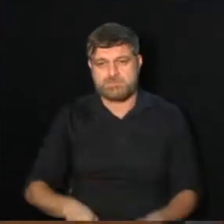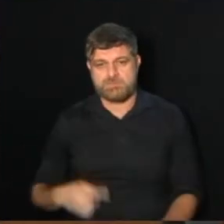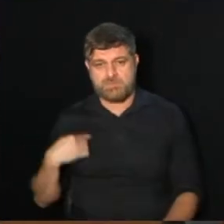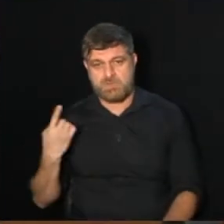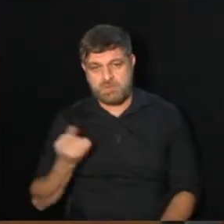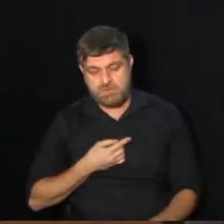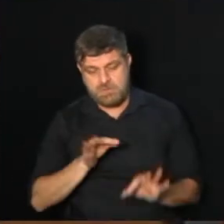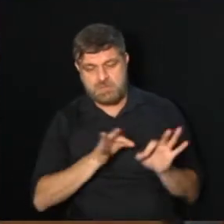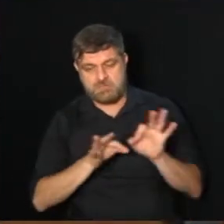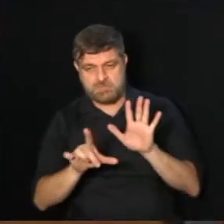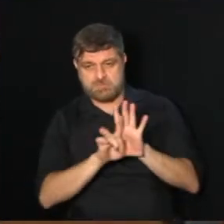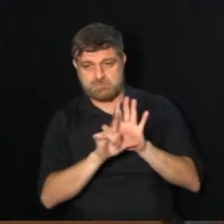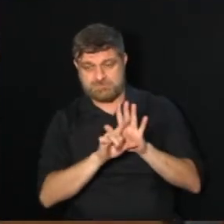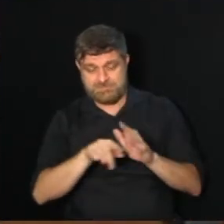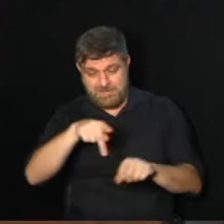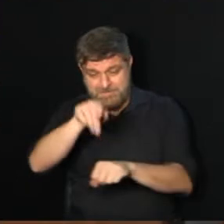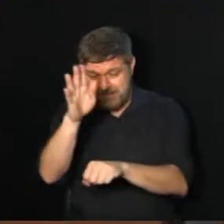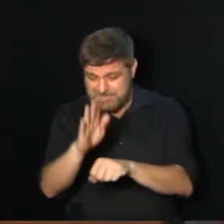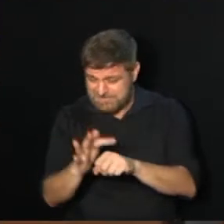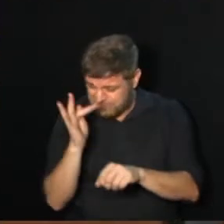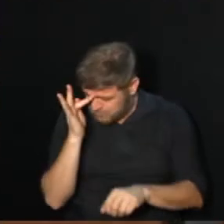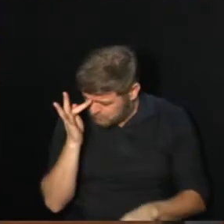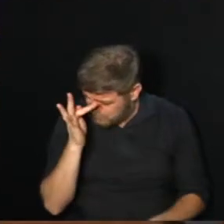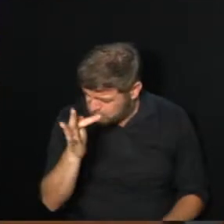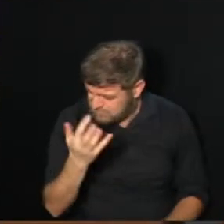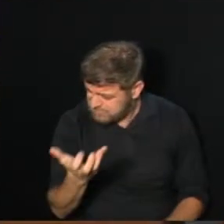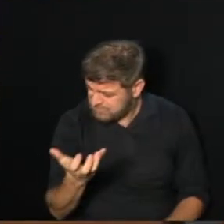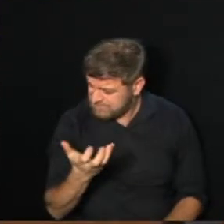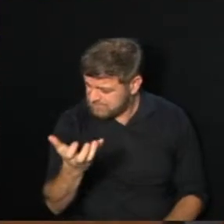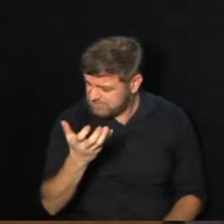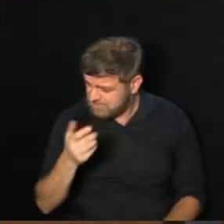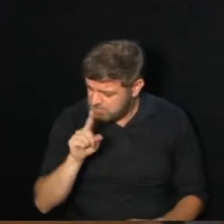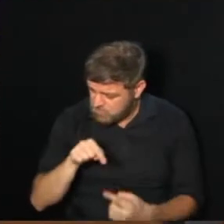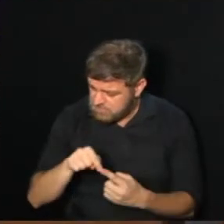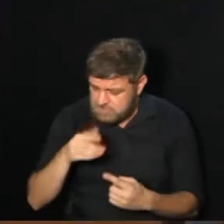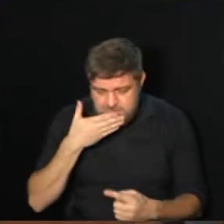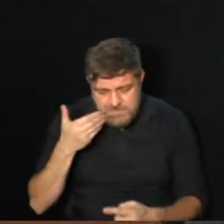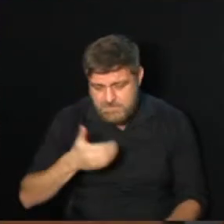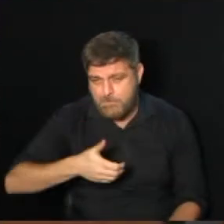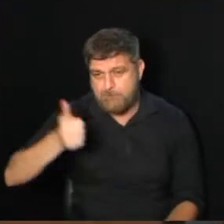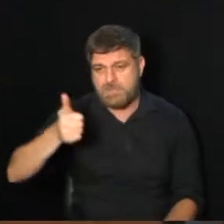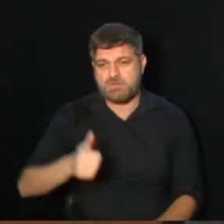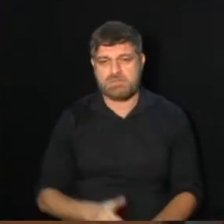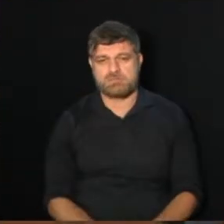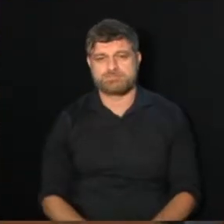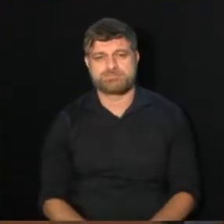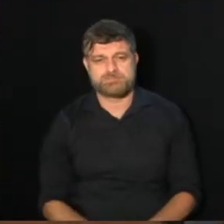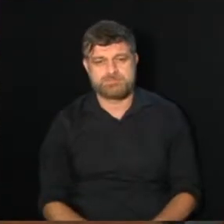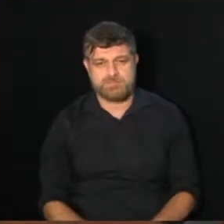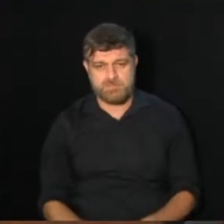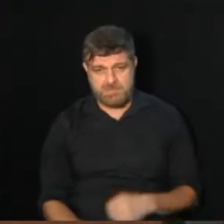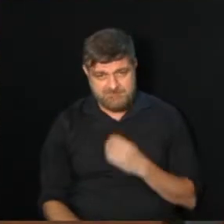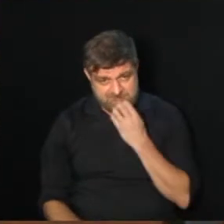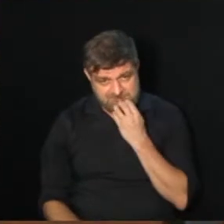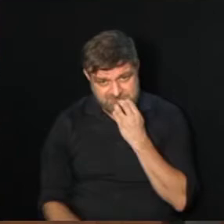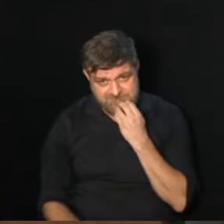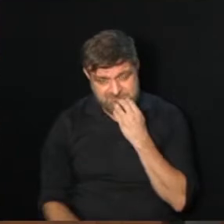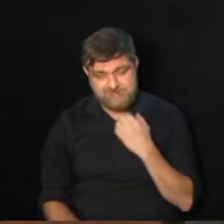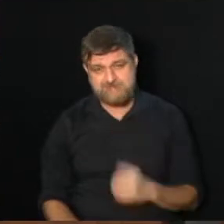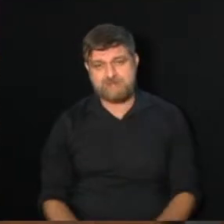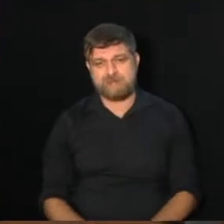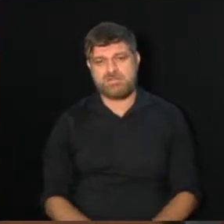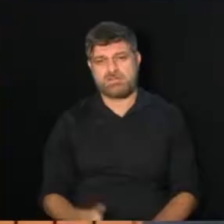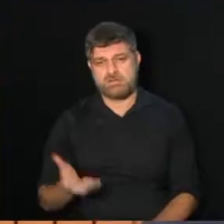nós projetamos para o nosso país, para aquilo que nós projetamos para tentar melhorar através do processo legislativo. Eu